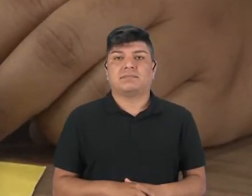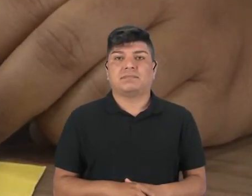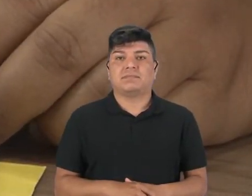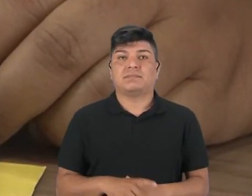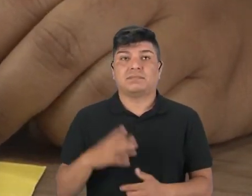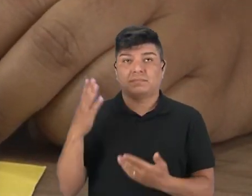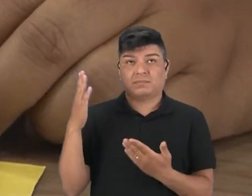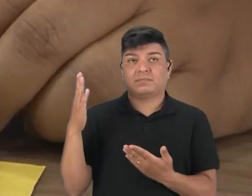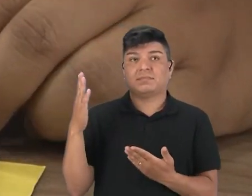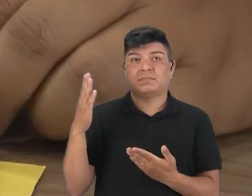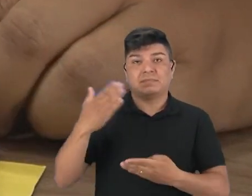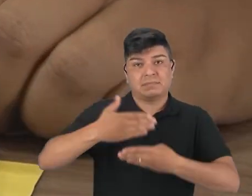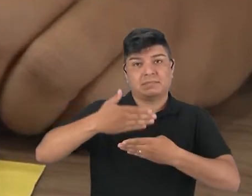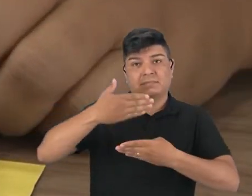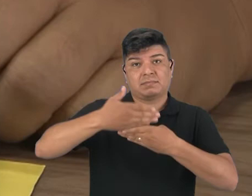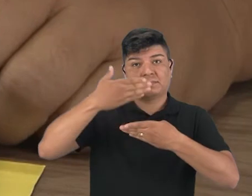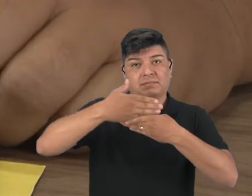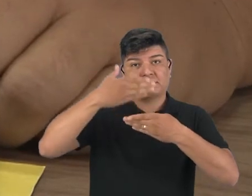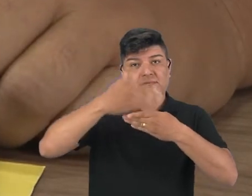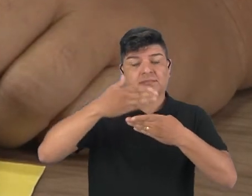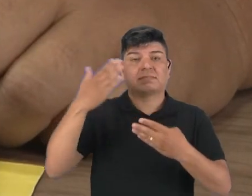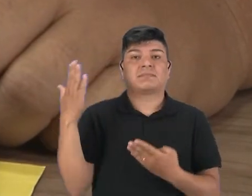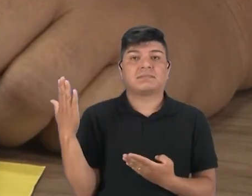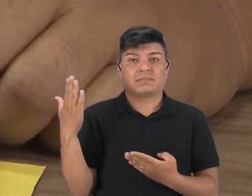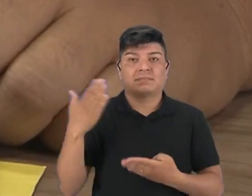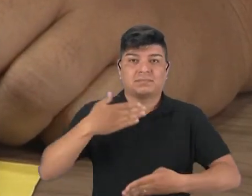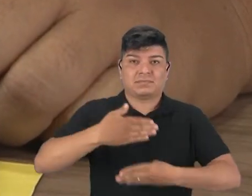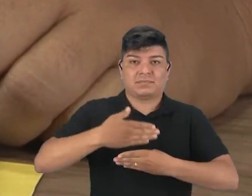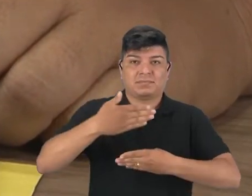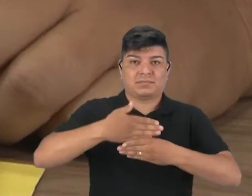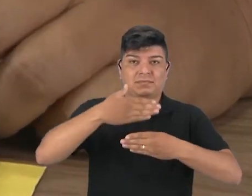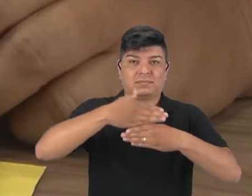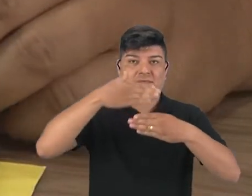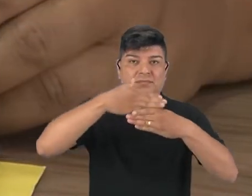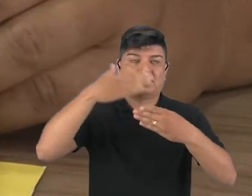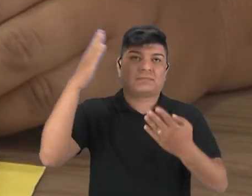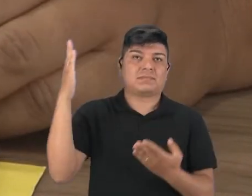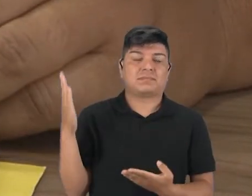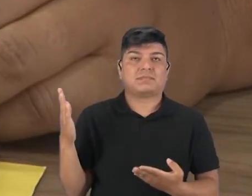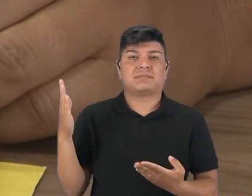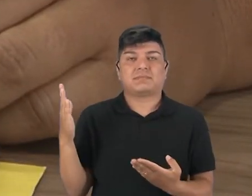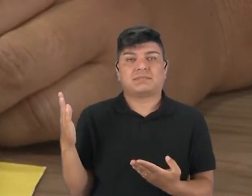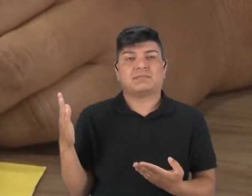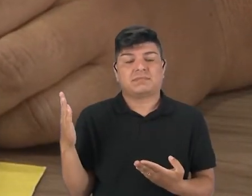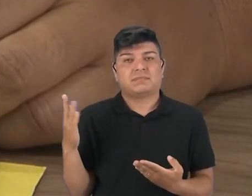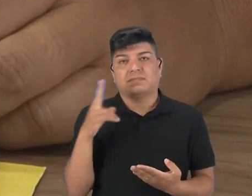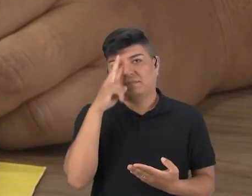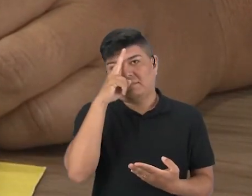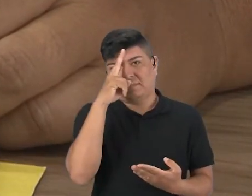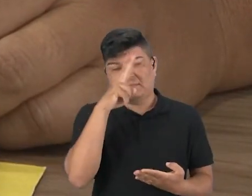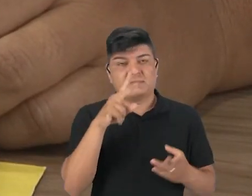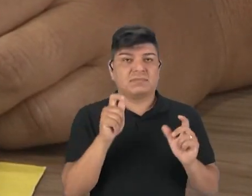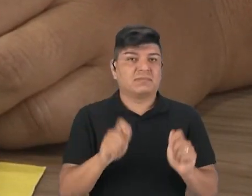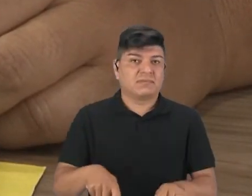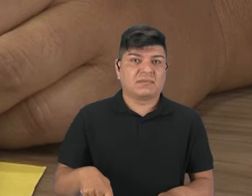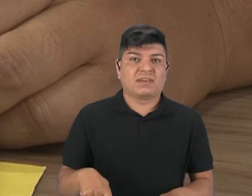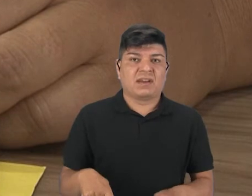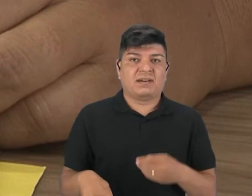E esse, gente, vocês lembram? É o tijolo. Então, a gente pode lembrar,